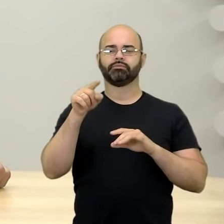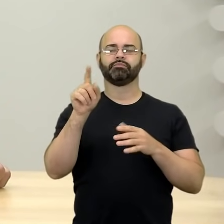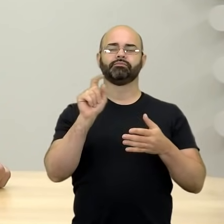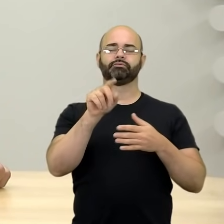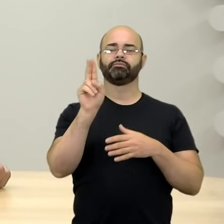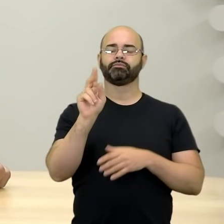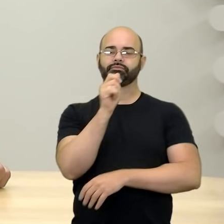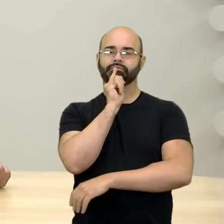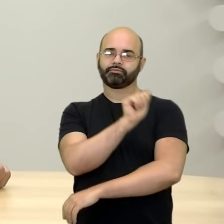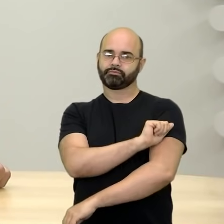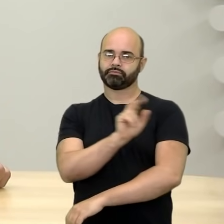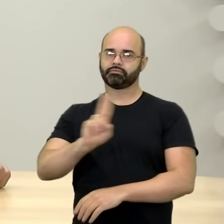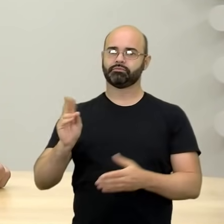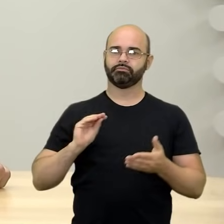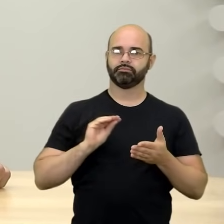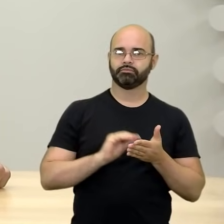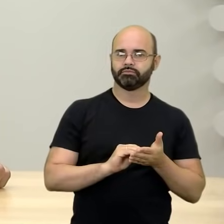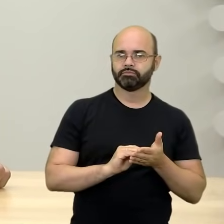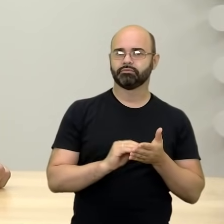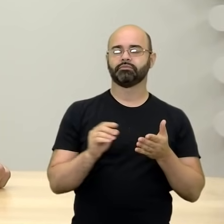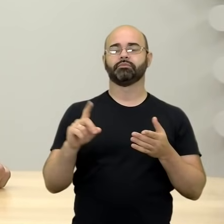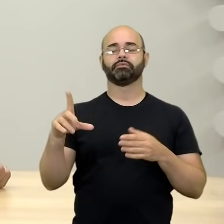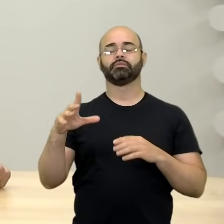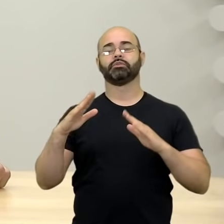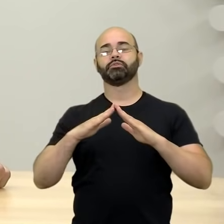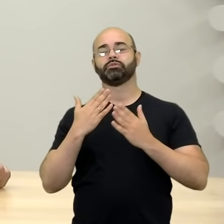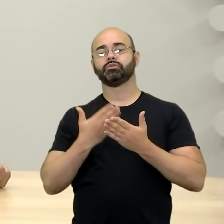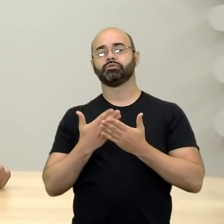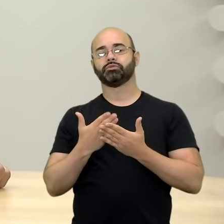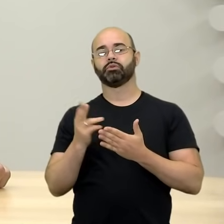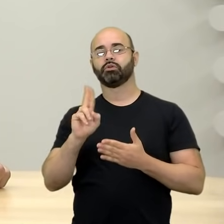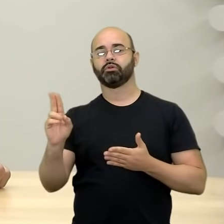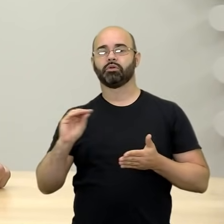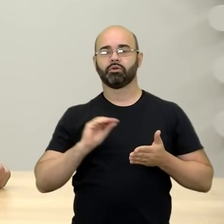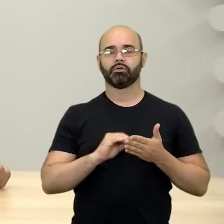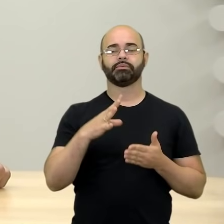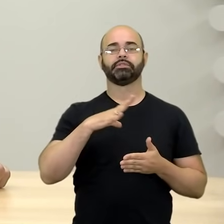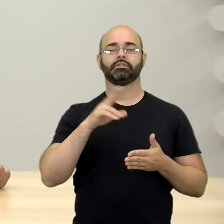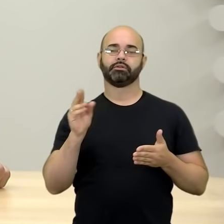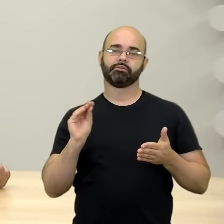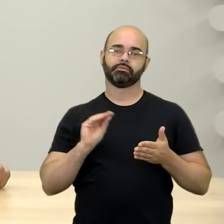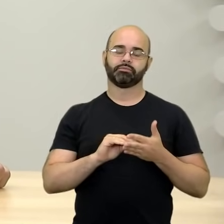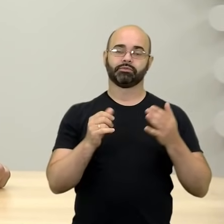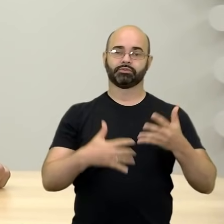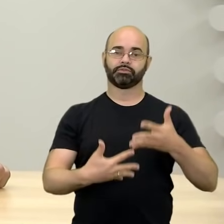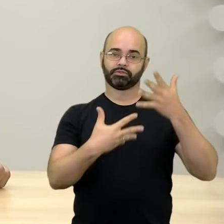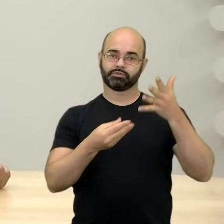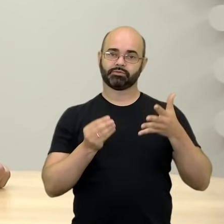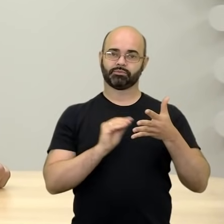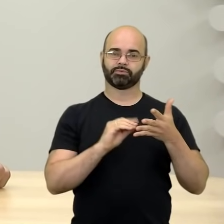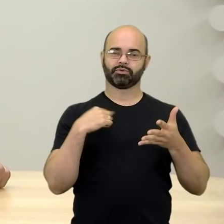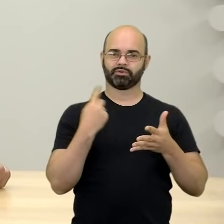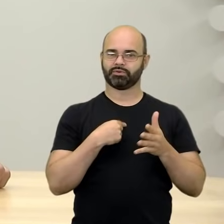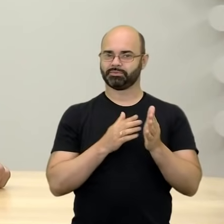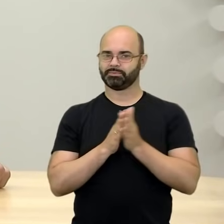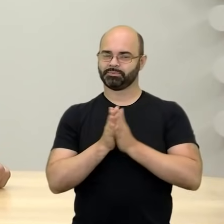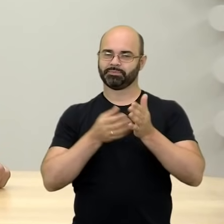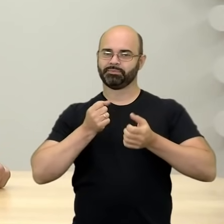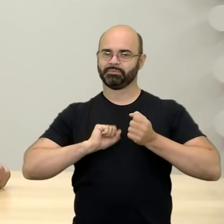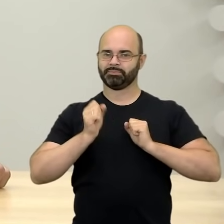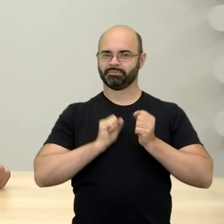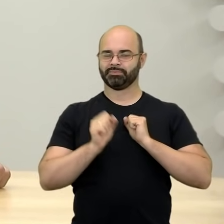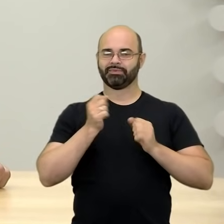Escreva aí o nome do aluno Qual é a escola que está representando Qual é a cidade Coloca aí no chat que a gente já tá preparado e